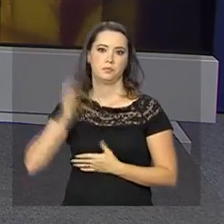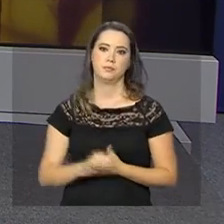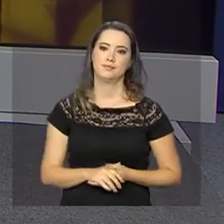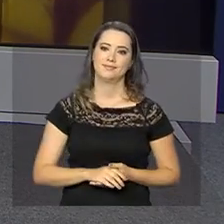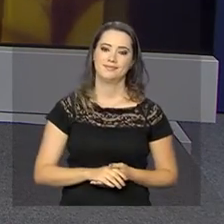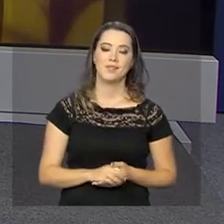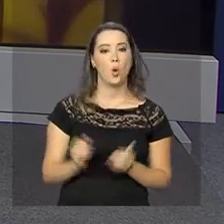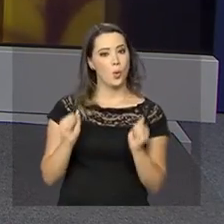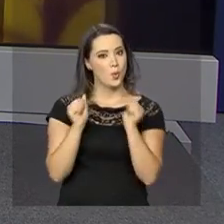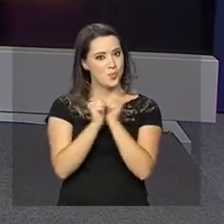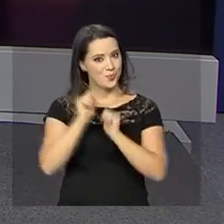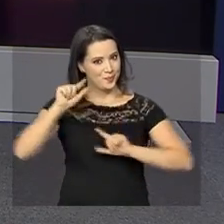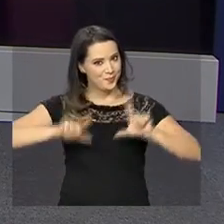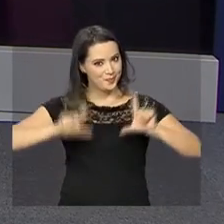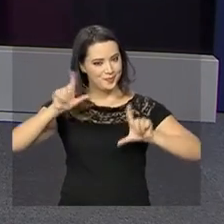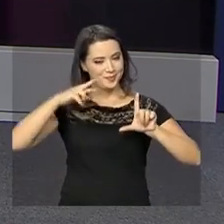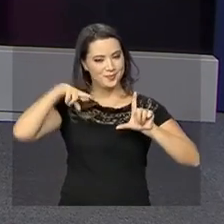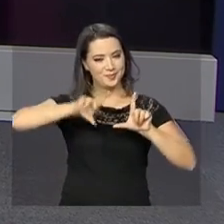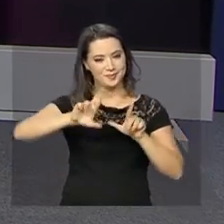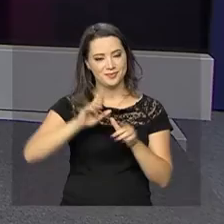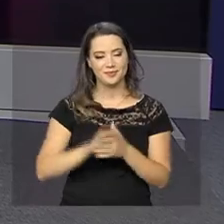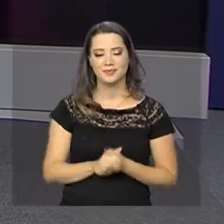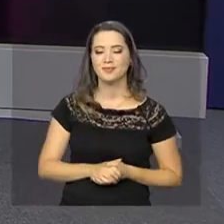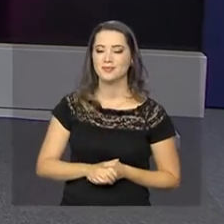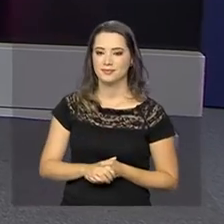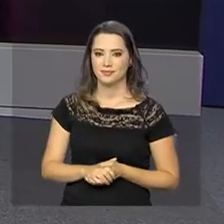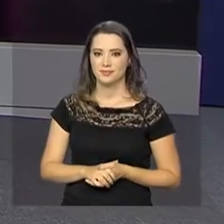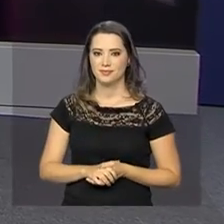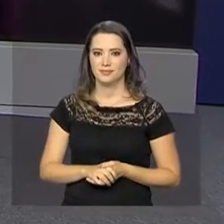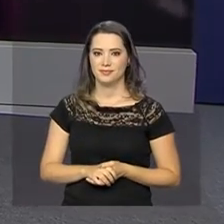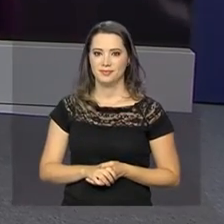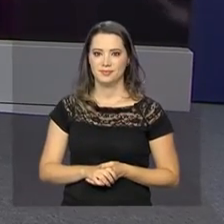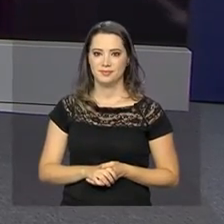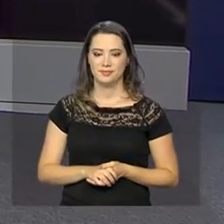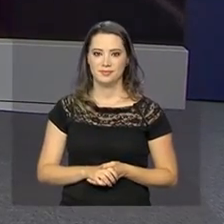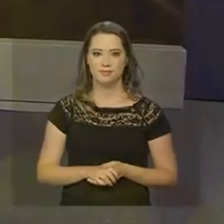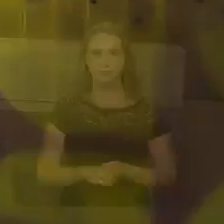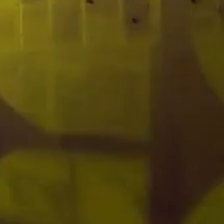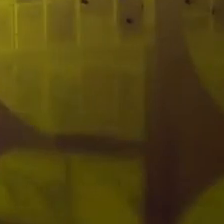Michel Temer. Continue com a gente aqui na NBR, a TV do Governo Federal.